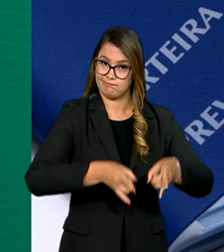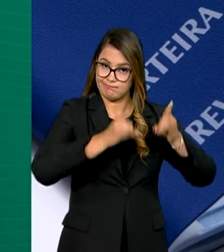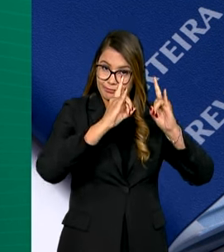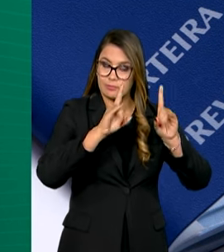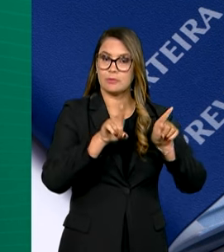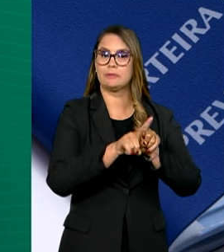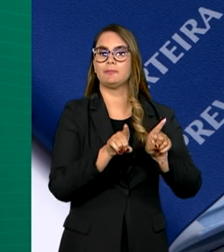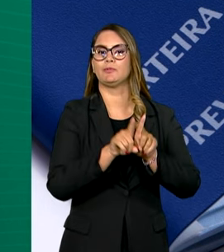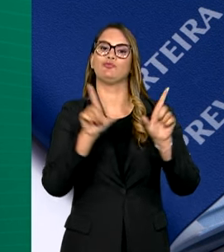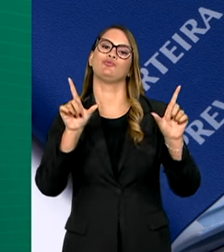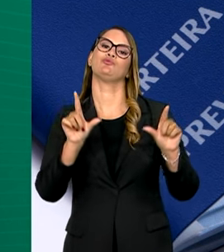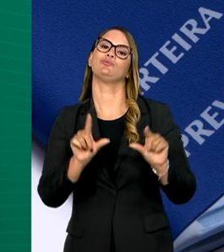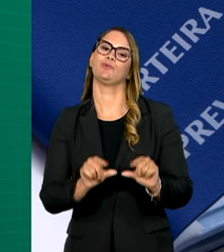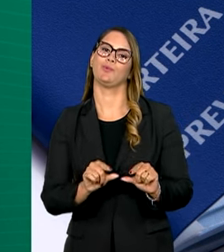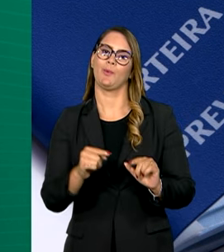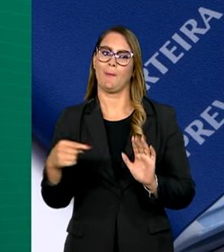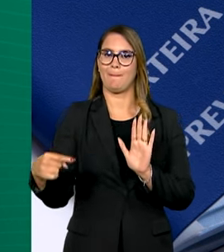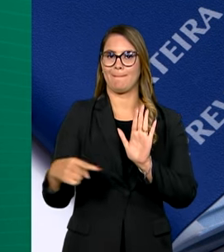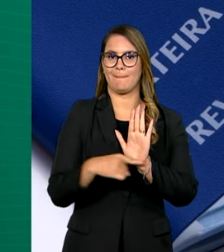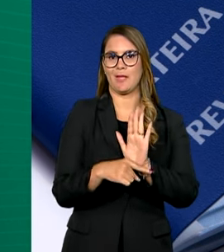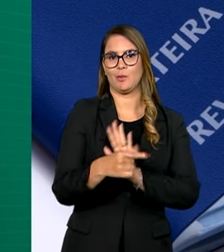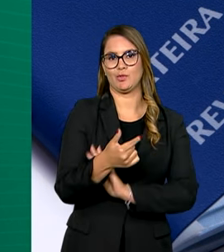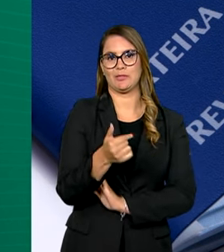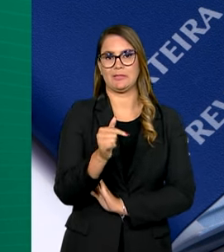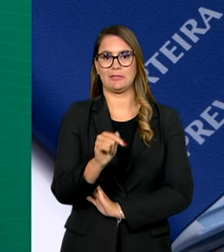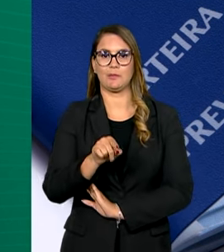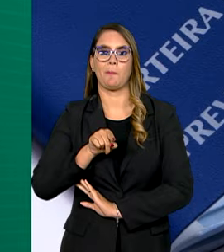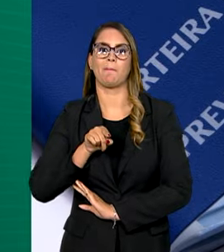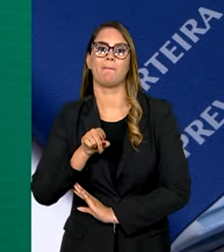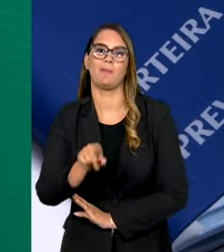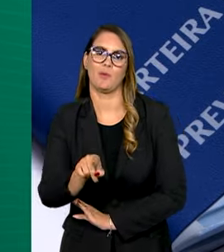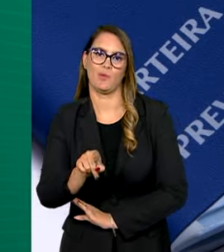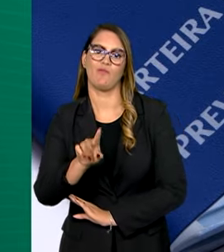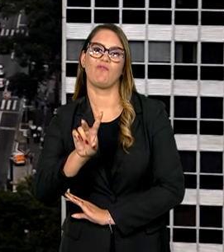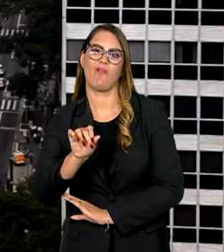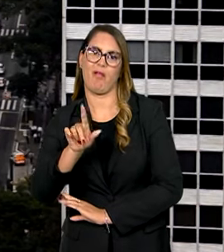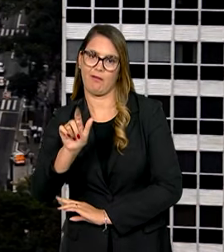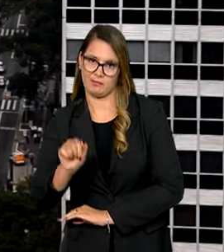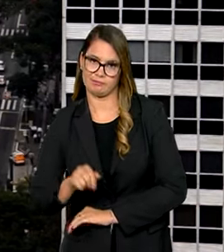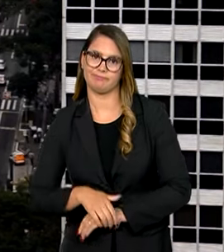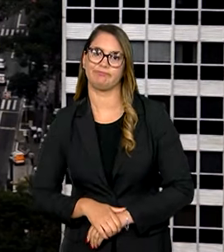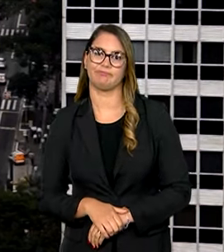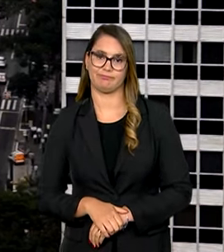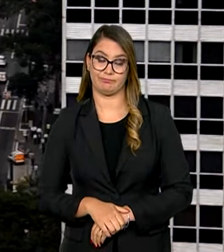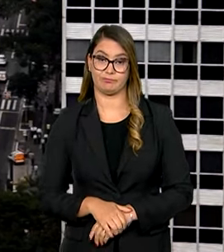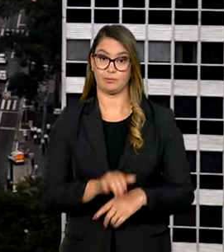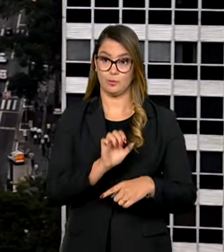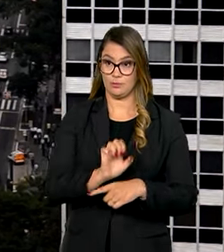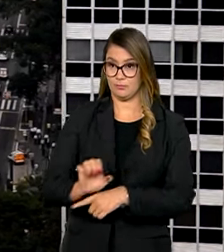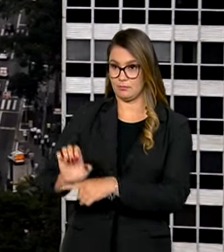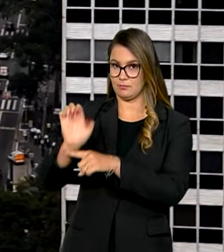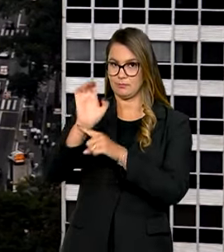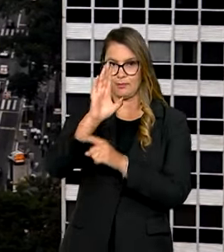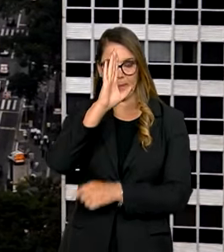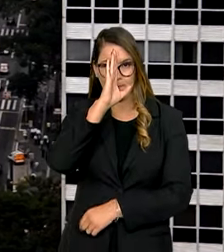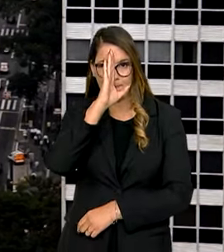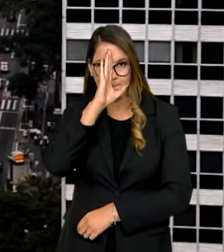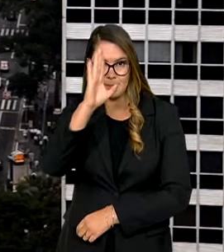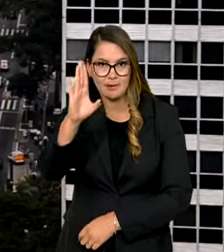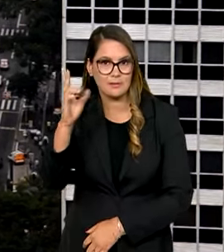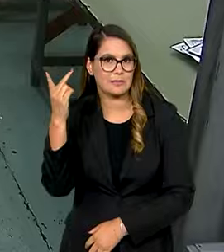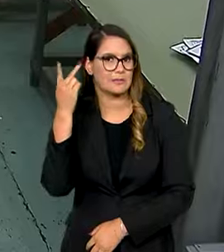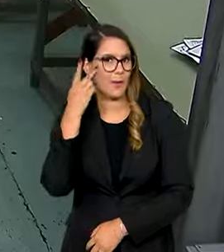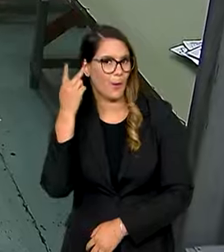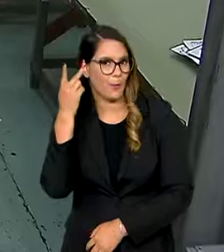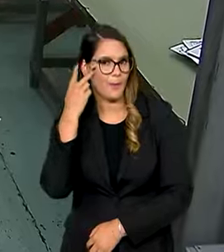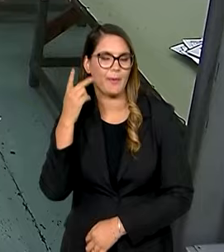houve queda, menos 17 mil postos. Entre os estados, o destaque é para São